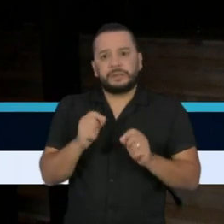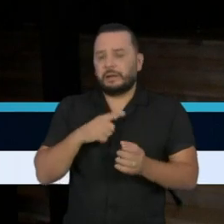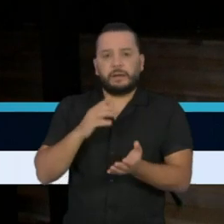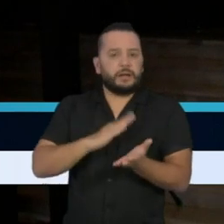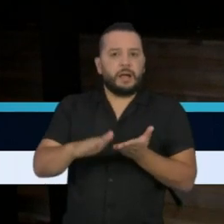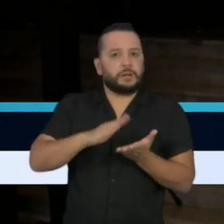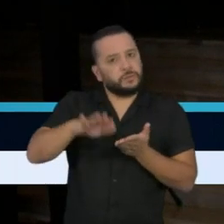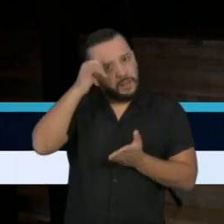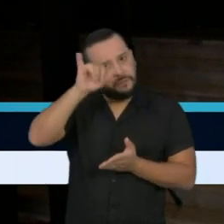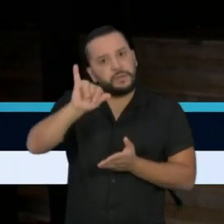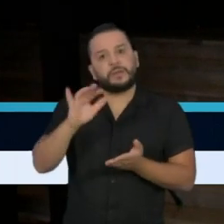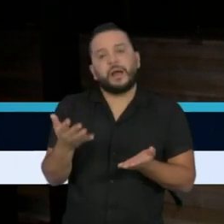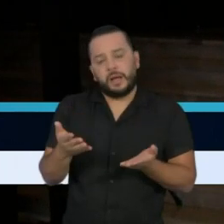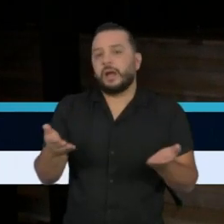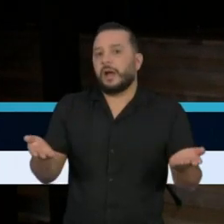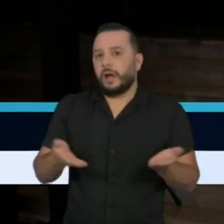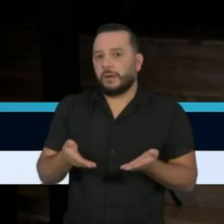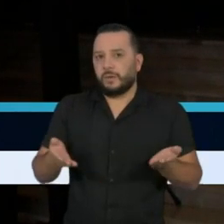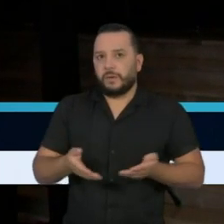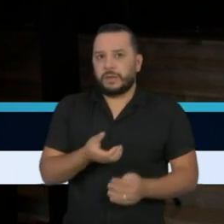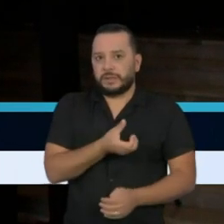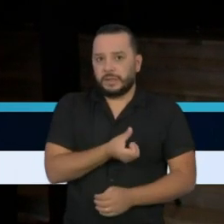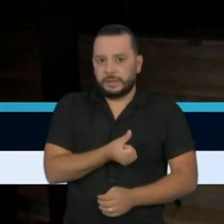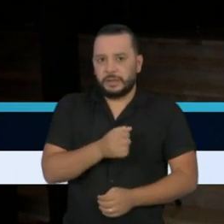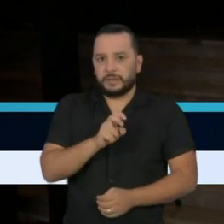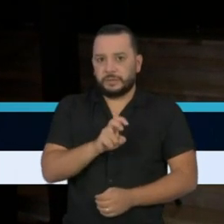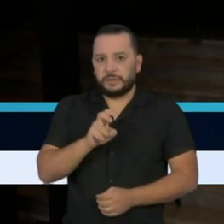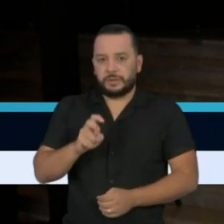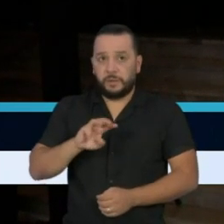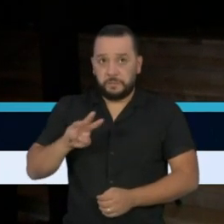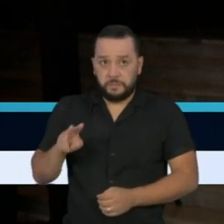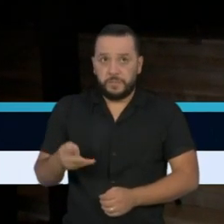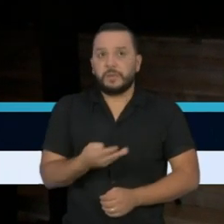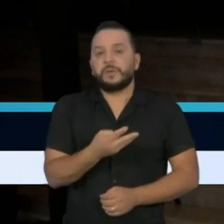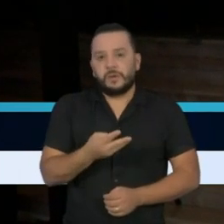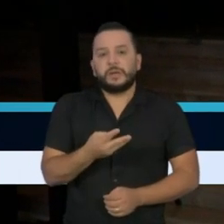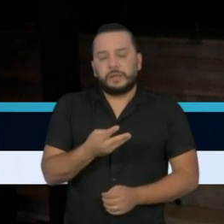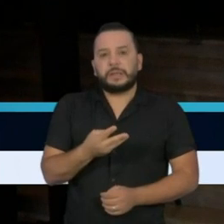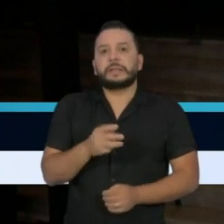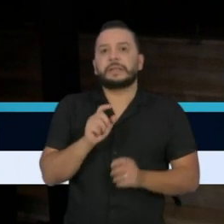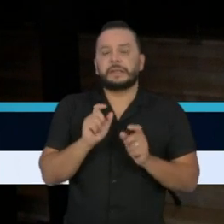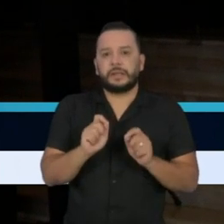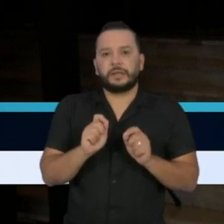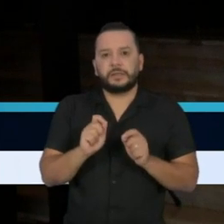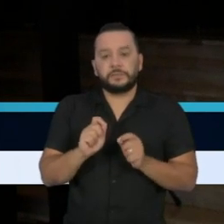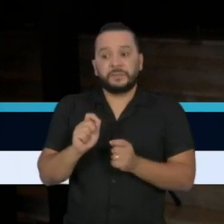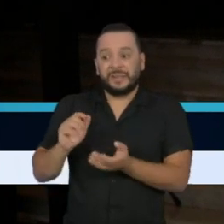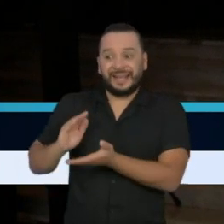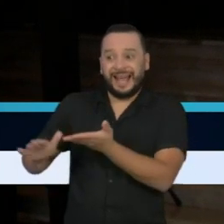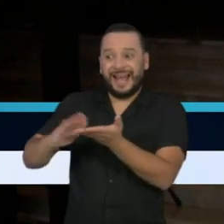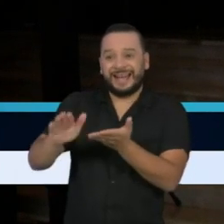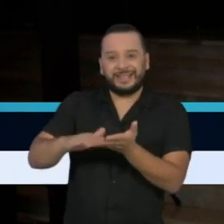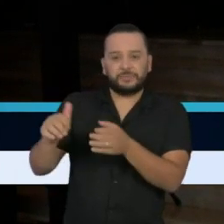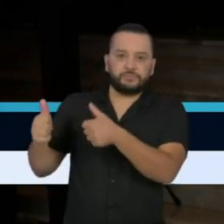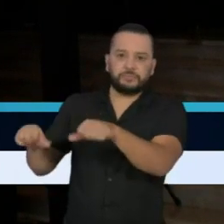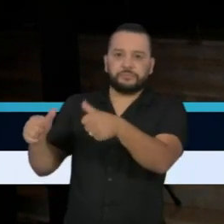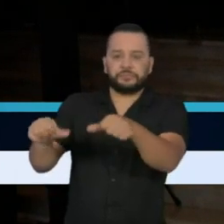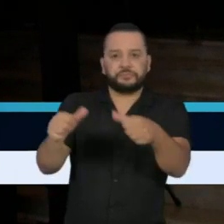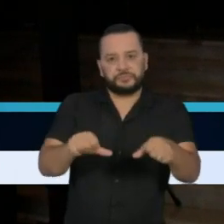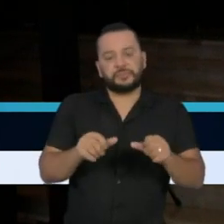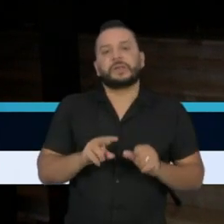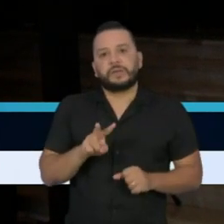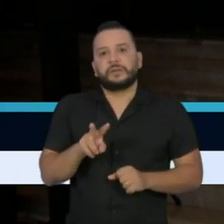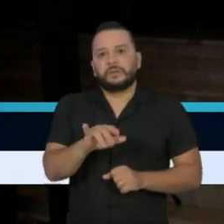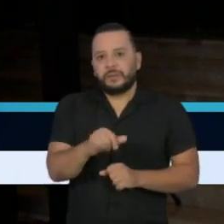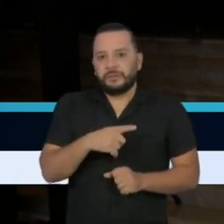gasto, e estamos chegando na ordem aí de 655 milhões de gastos que estavam previstos e não serão realizados nessa